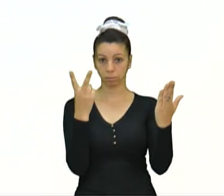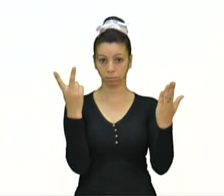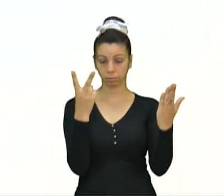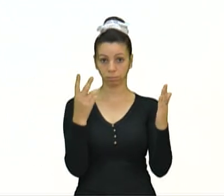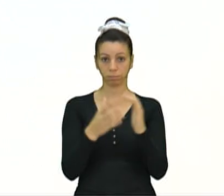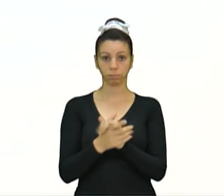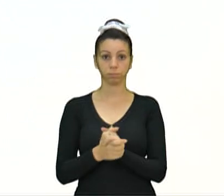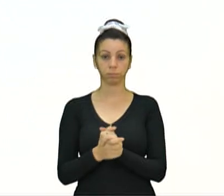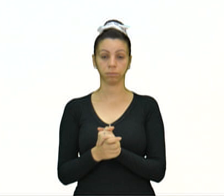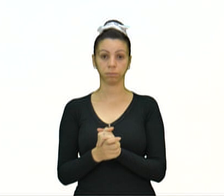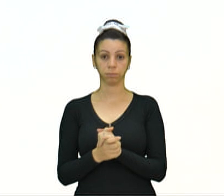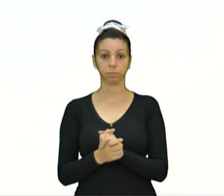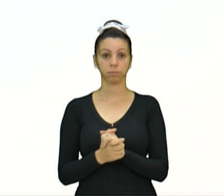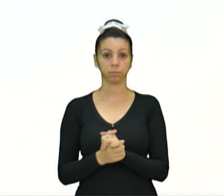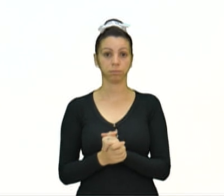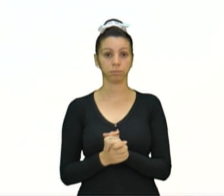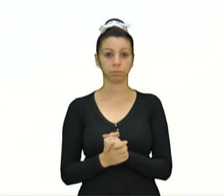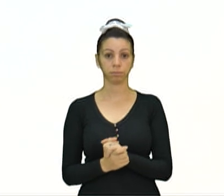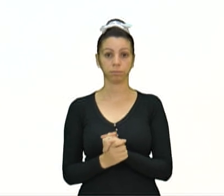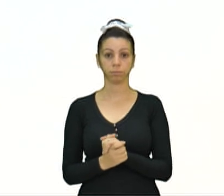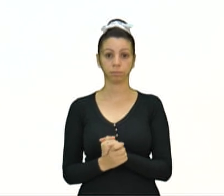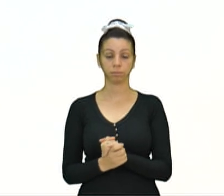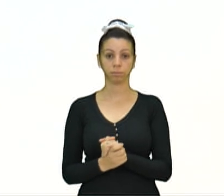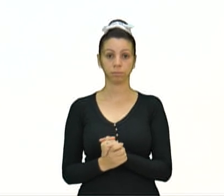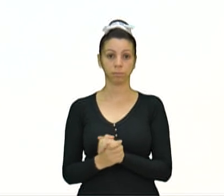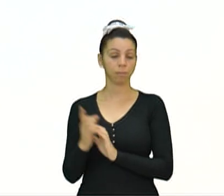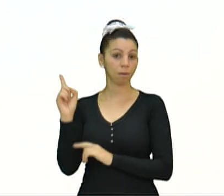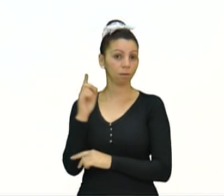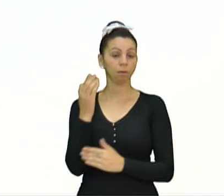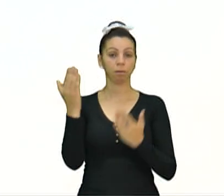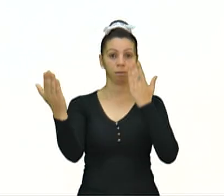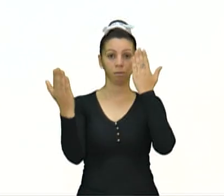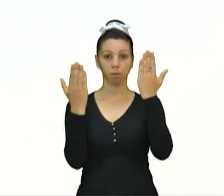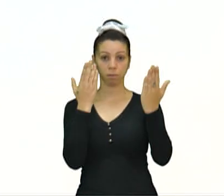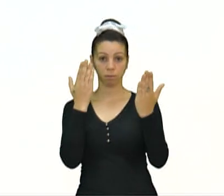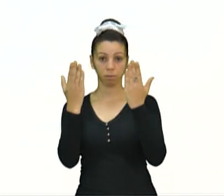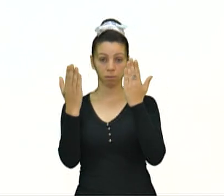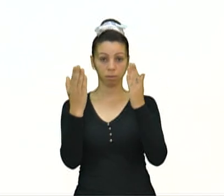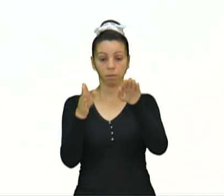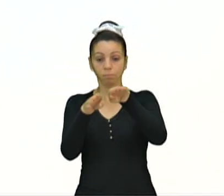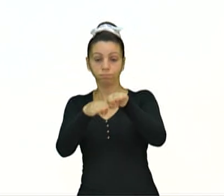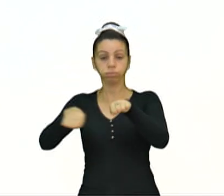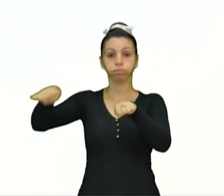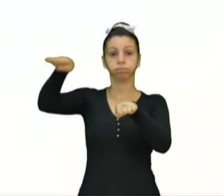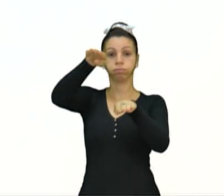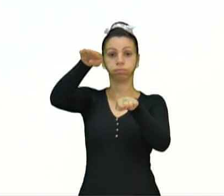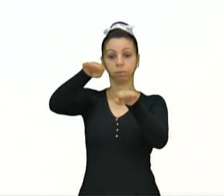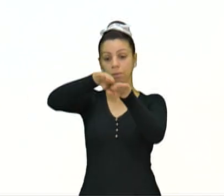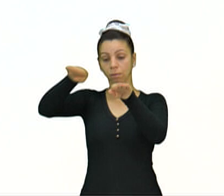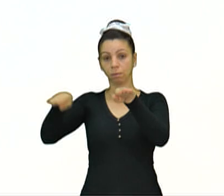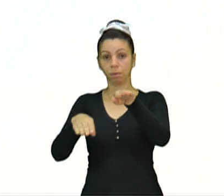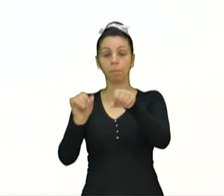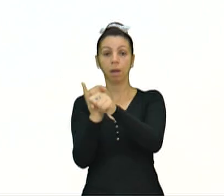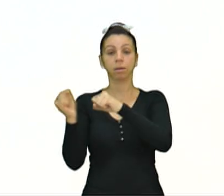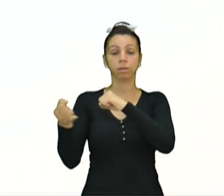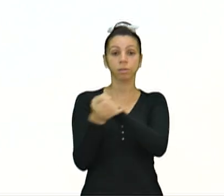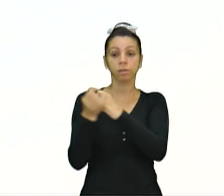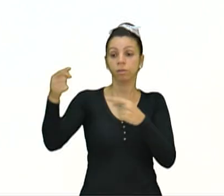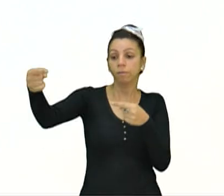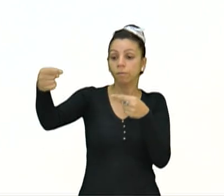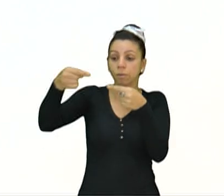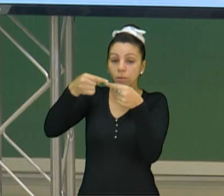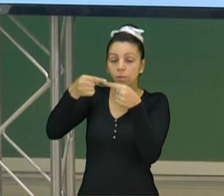Aqui nós temos nós falamos sobre isso também. Aqui nós temos o comparativo de superioridade para adjetivos